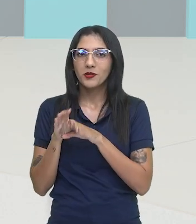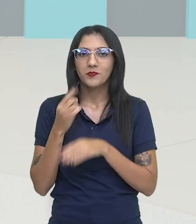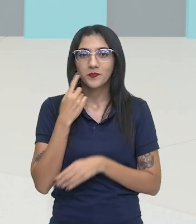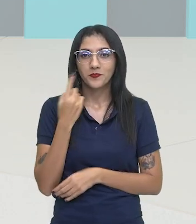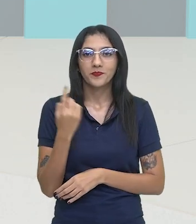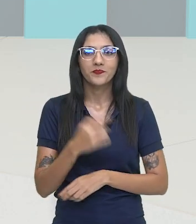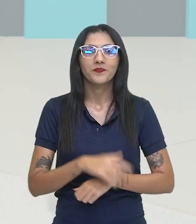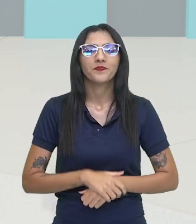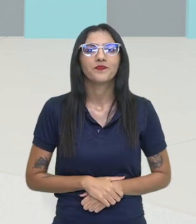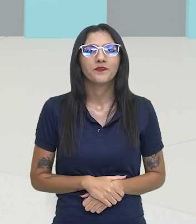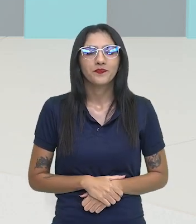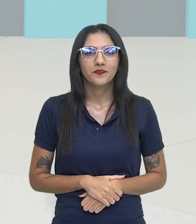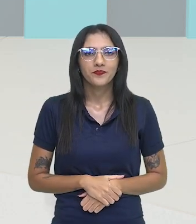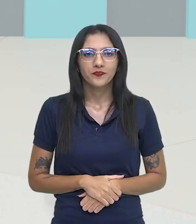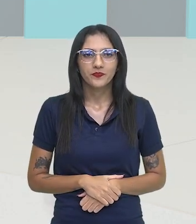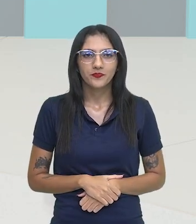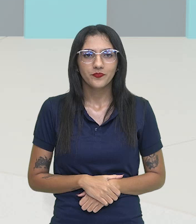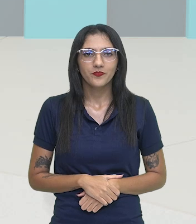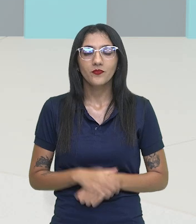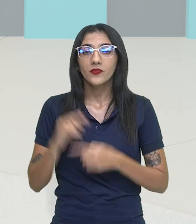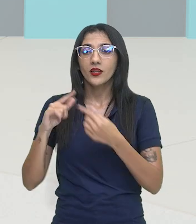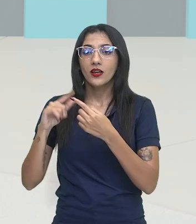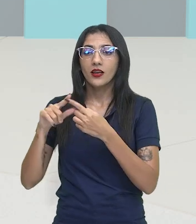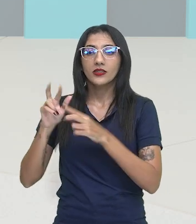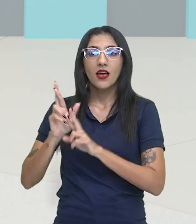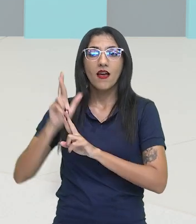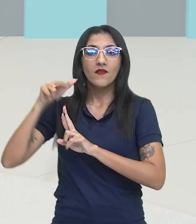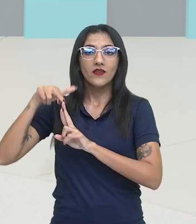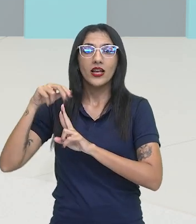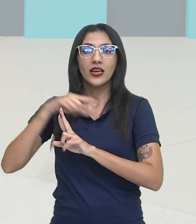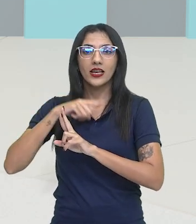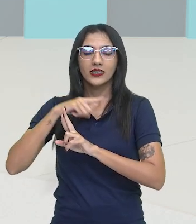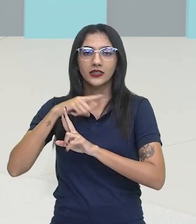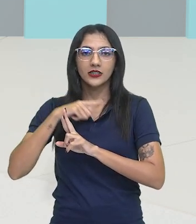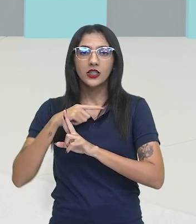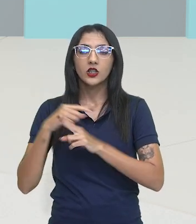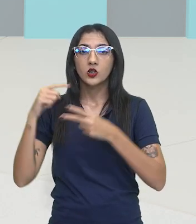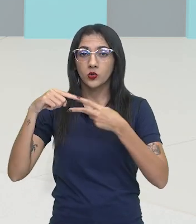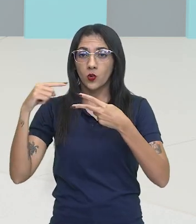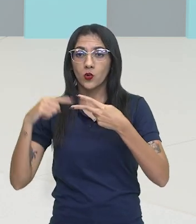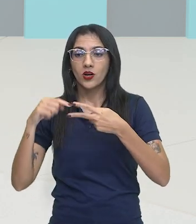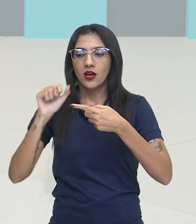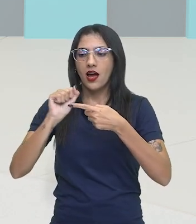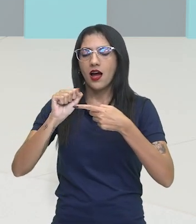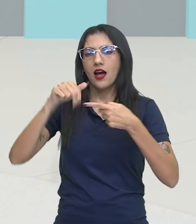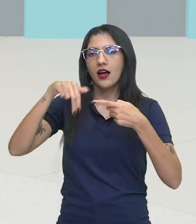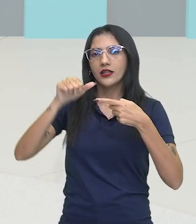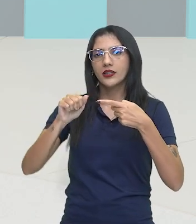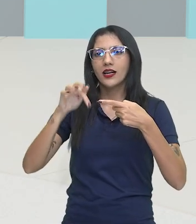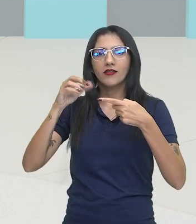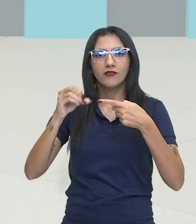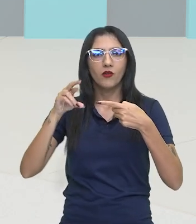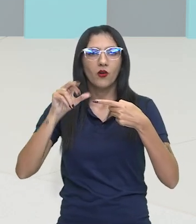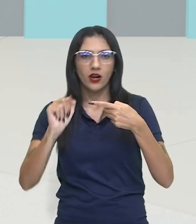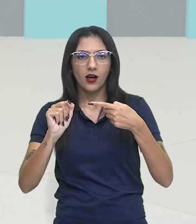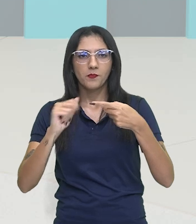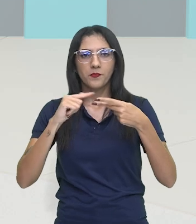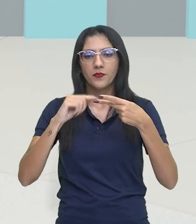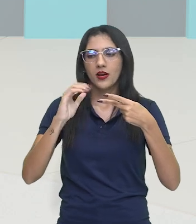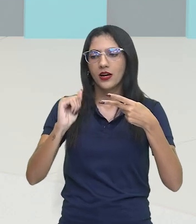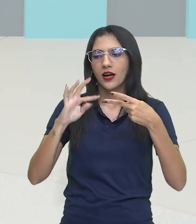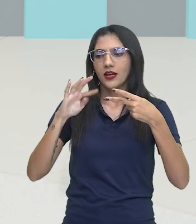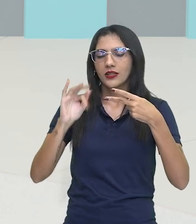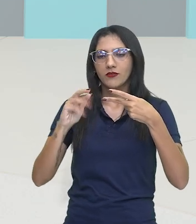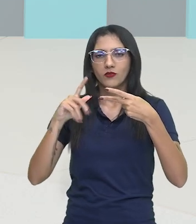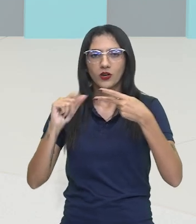agora. Então, a coesão referencial vai se dividir em anáfora e em catáfora. Vejam aí comigo. A